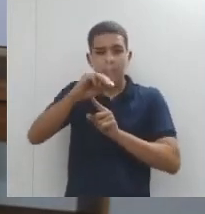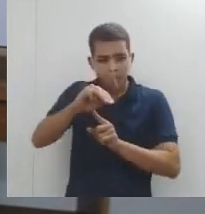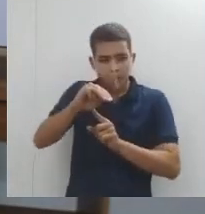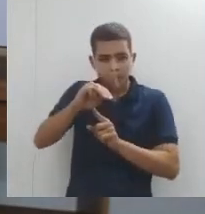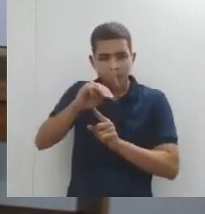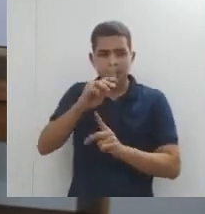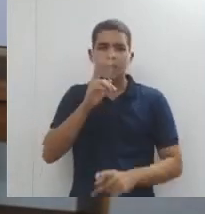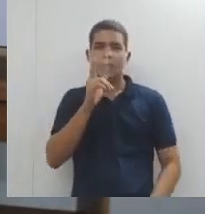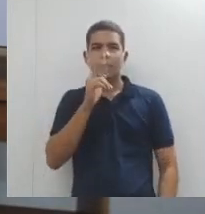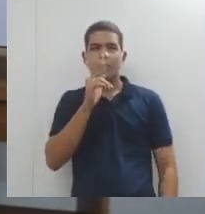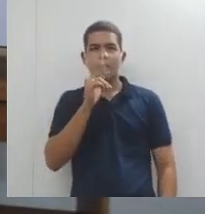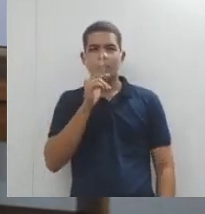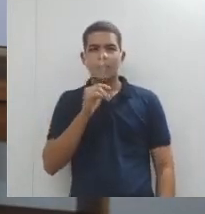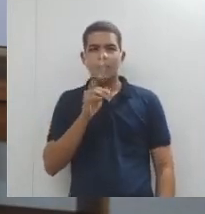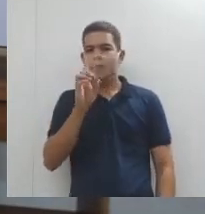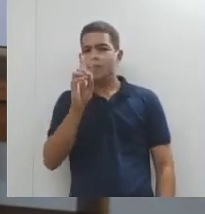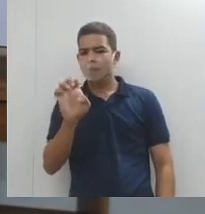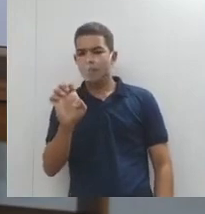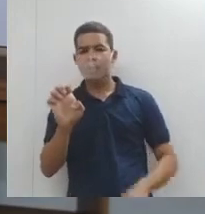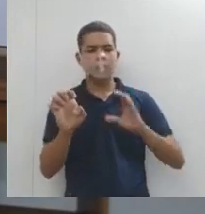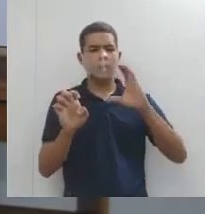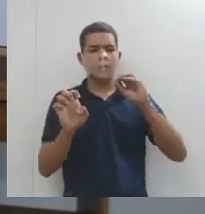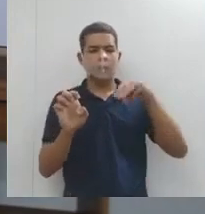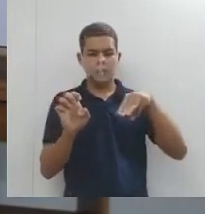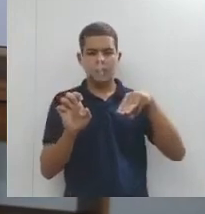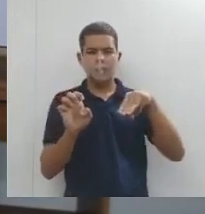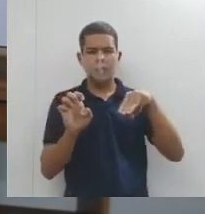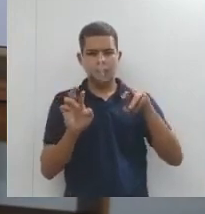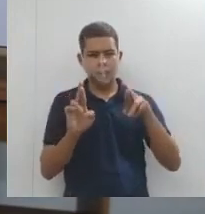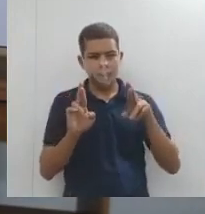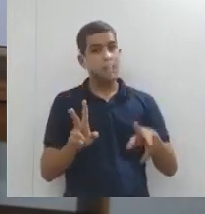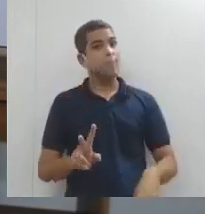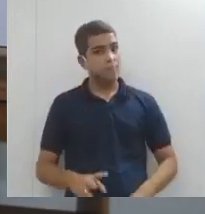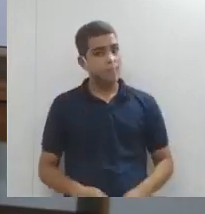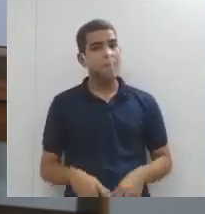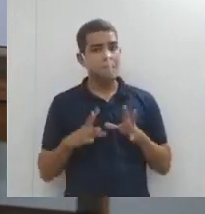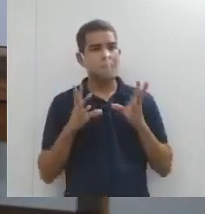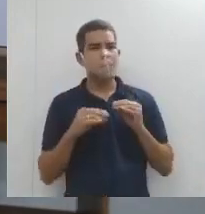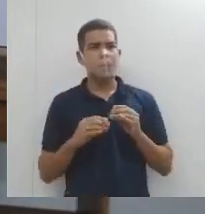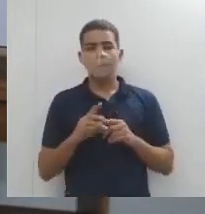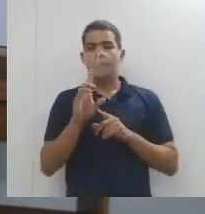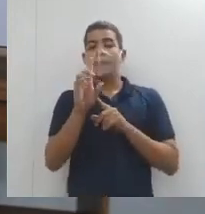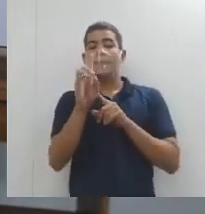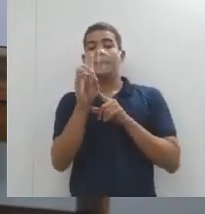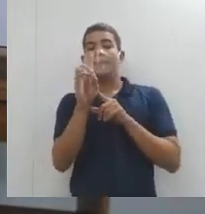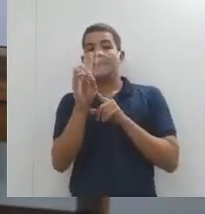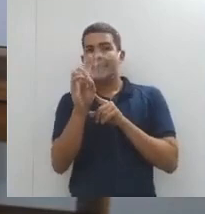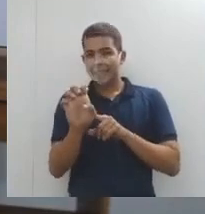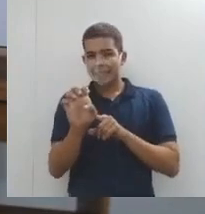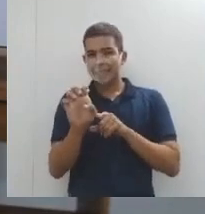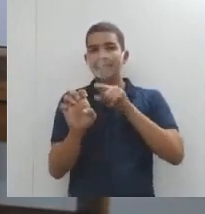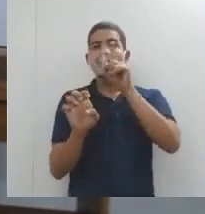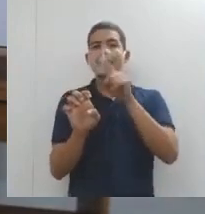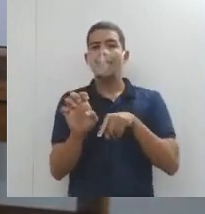Tem diferença, e muita. Se eu digo copo de água, eu estou dizendo a constituição química